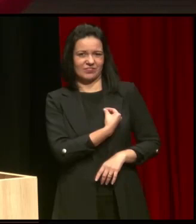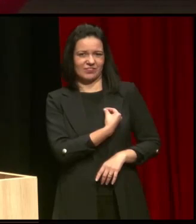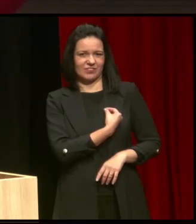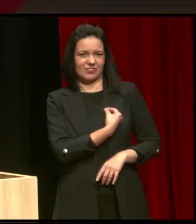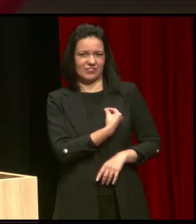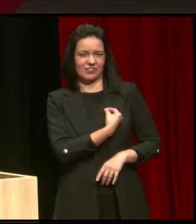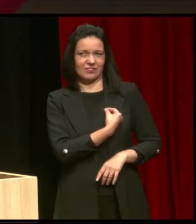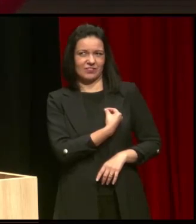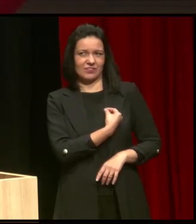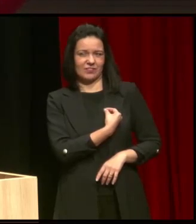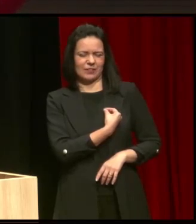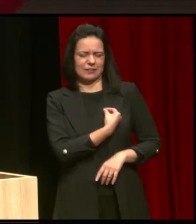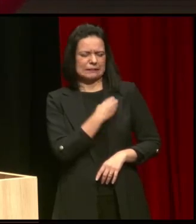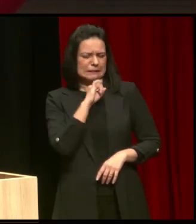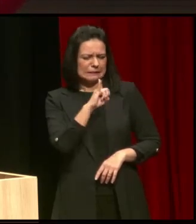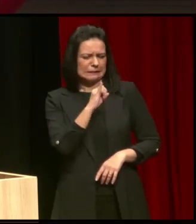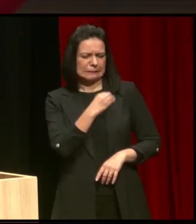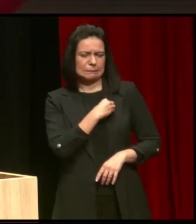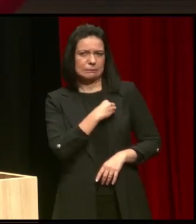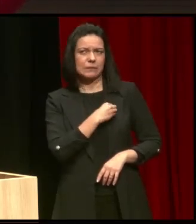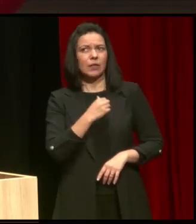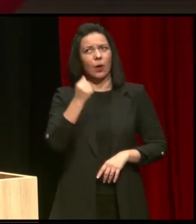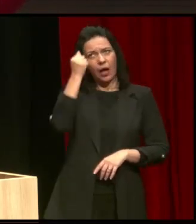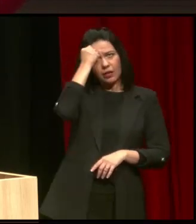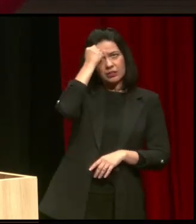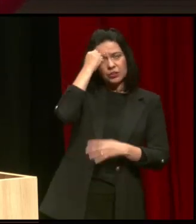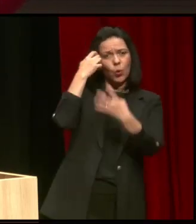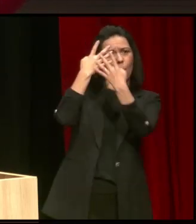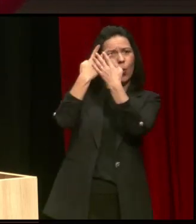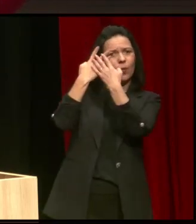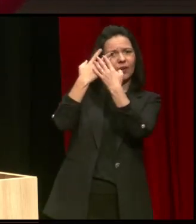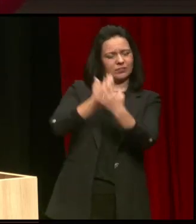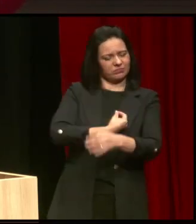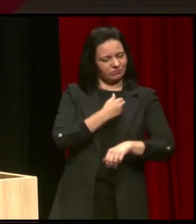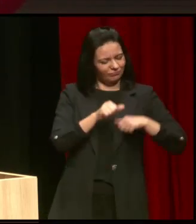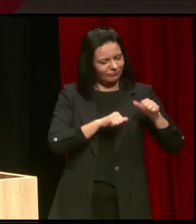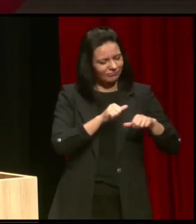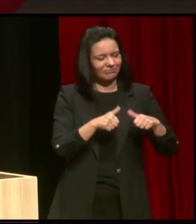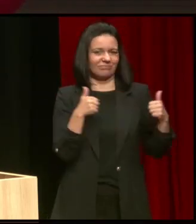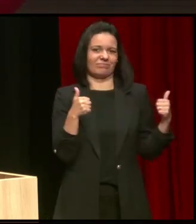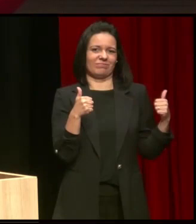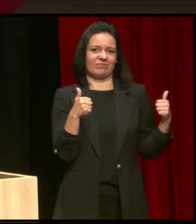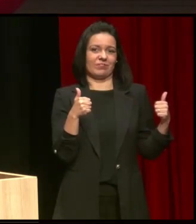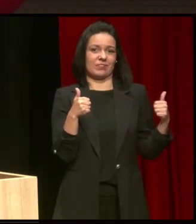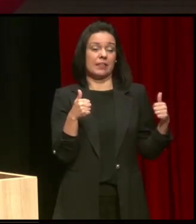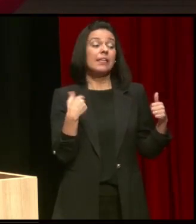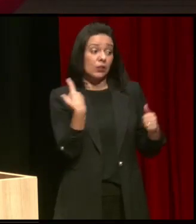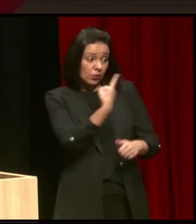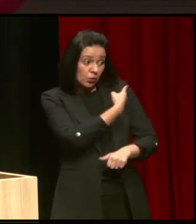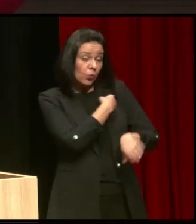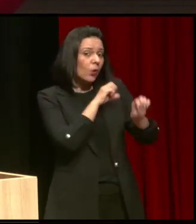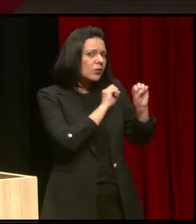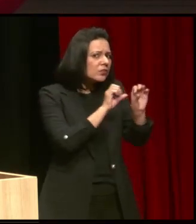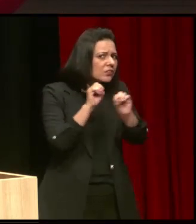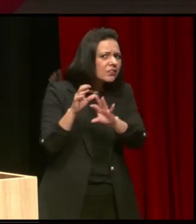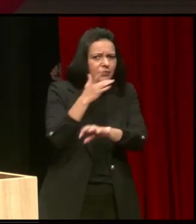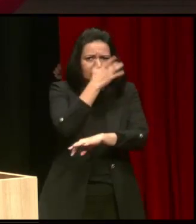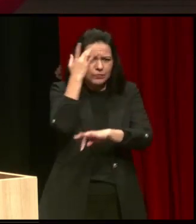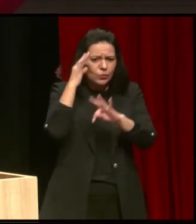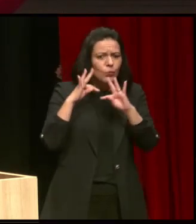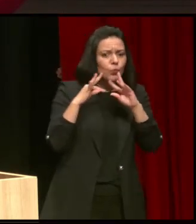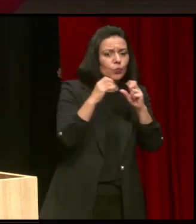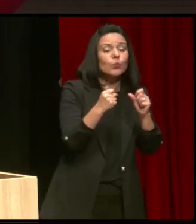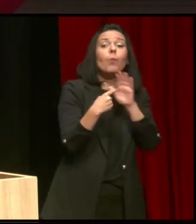possam desempenhar esse ministério, de viver pela fé e viver pelo amor. E isso inclui todas